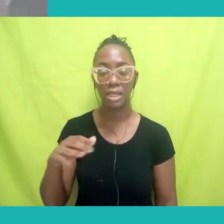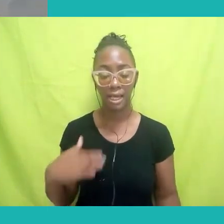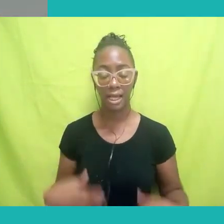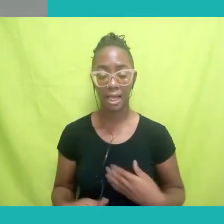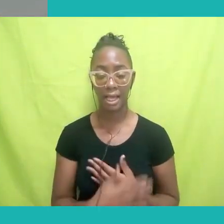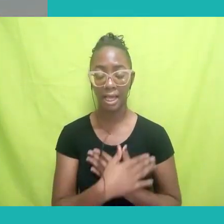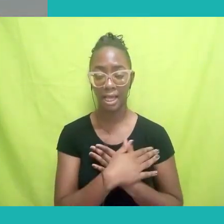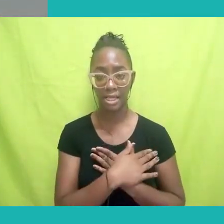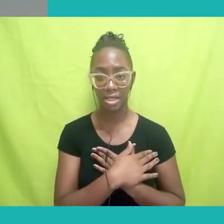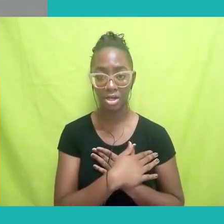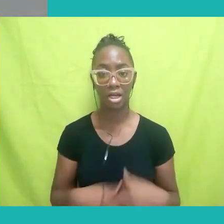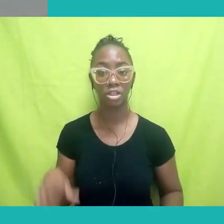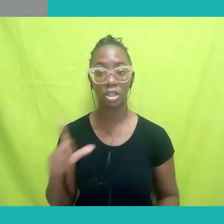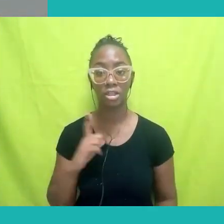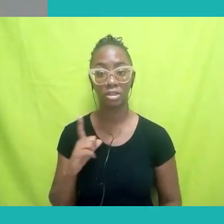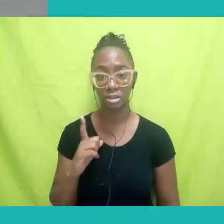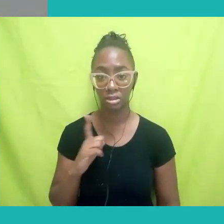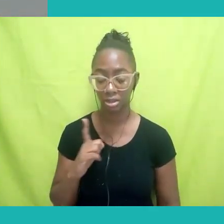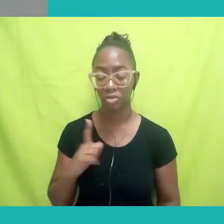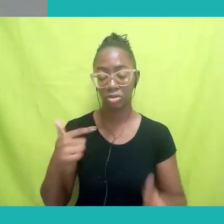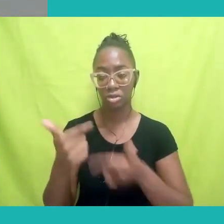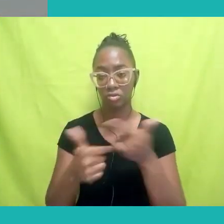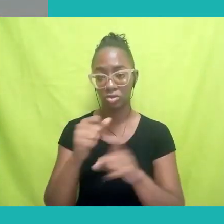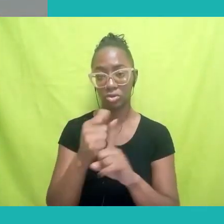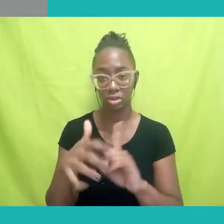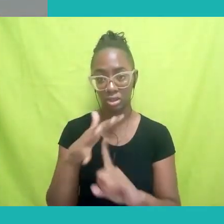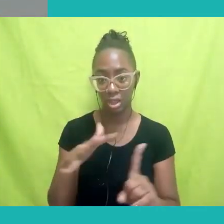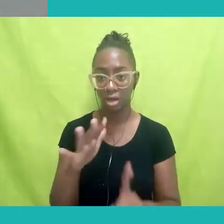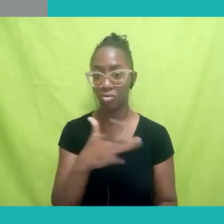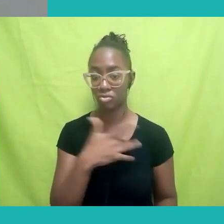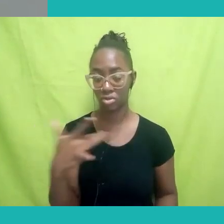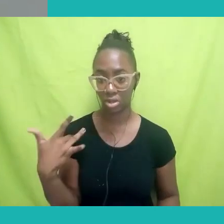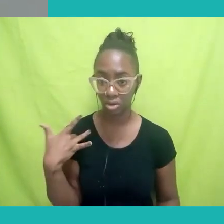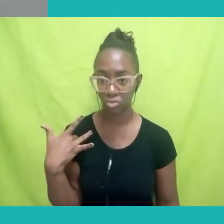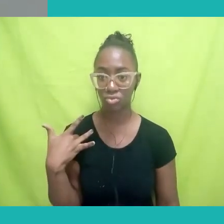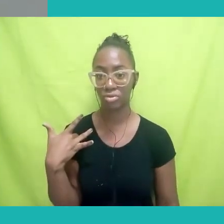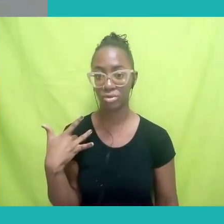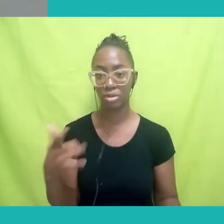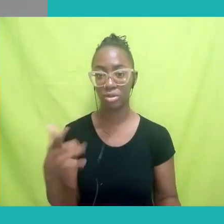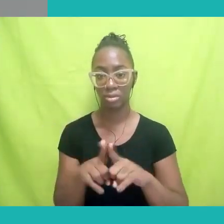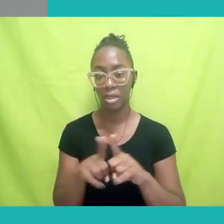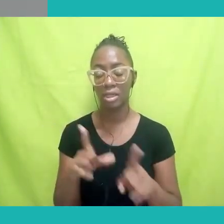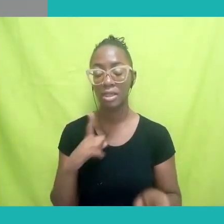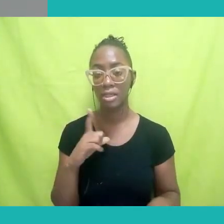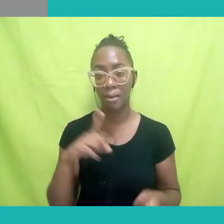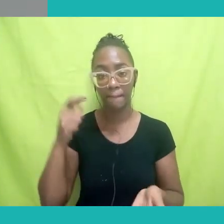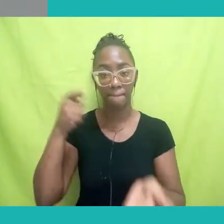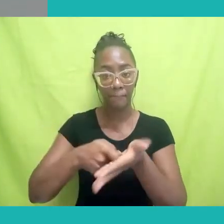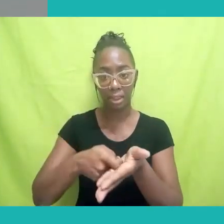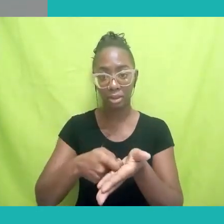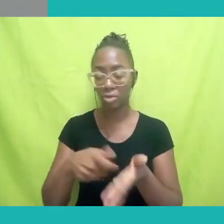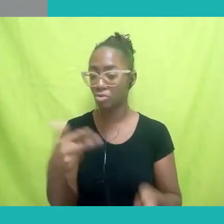sistema de serviço social, seja o serviço de saúde, é uma contribuição compulsória. Então, não é